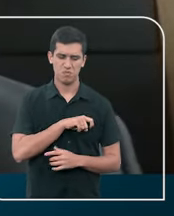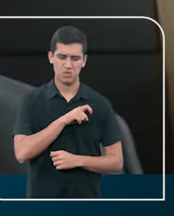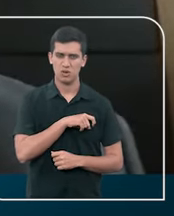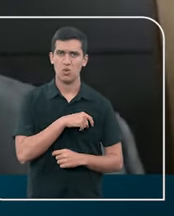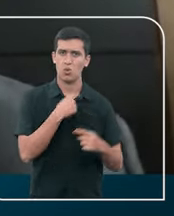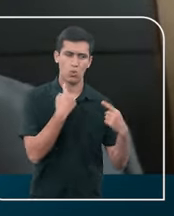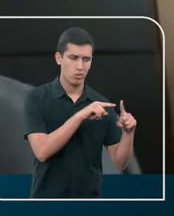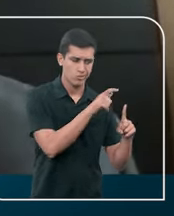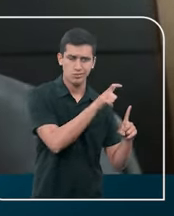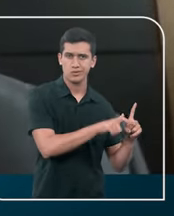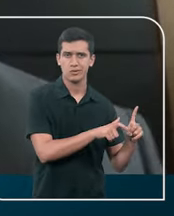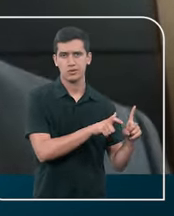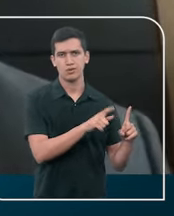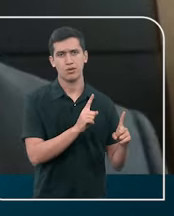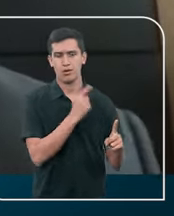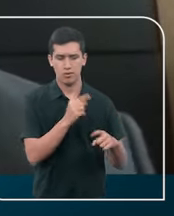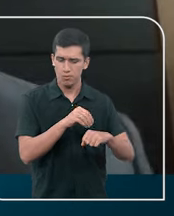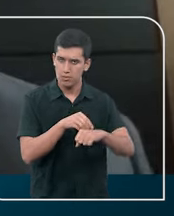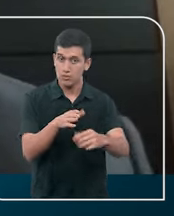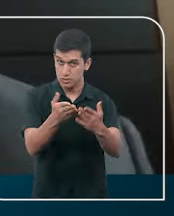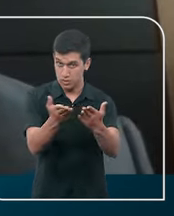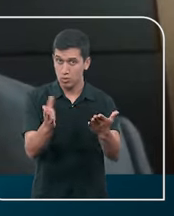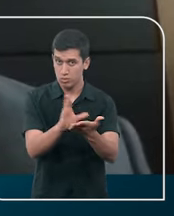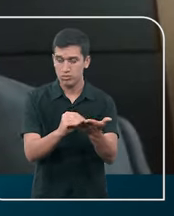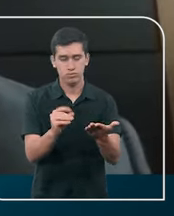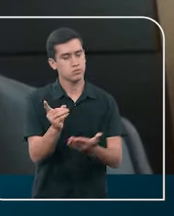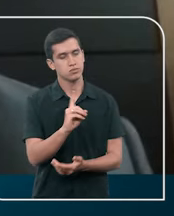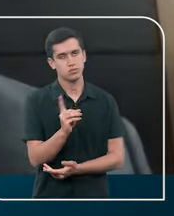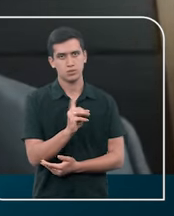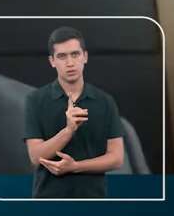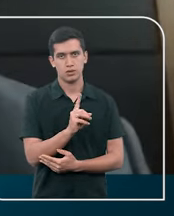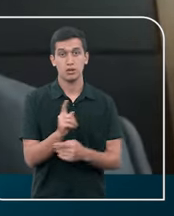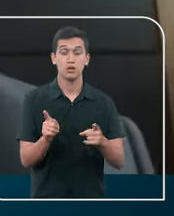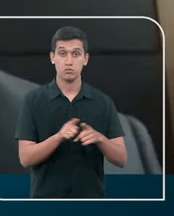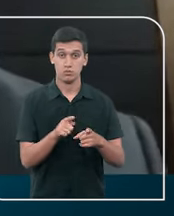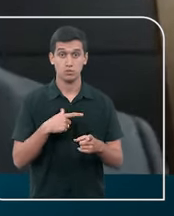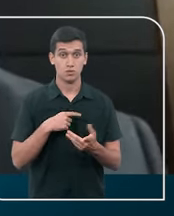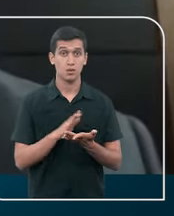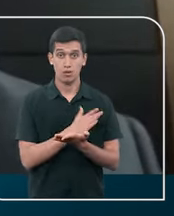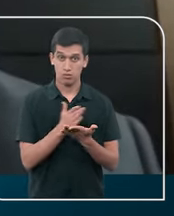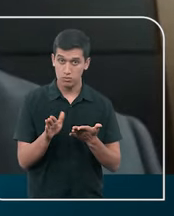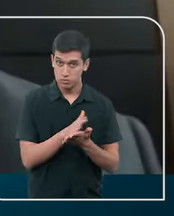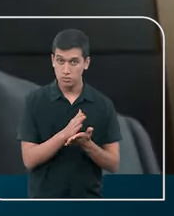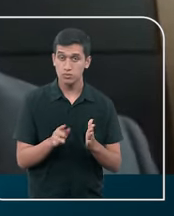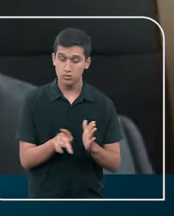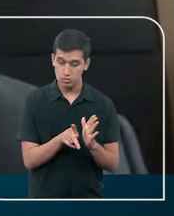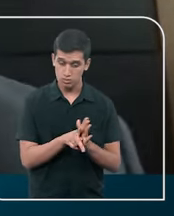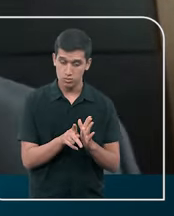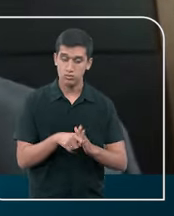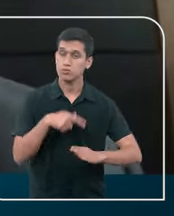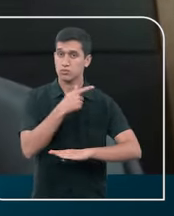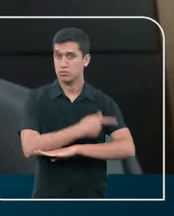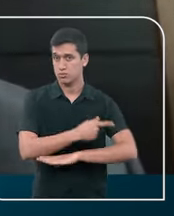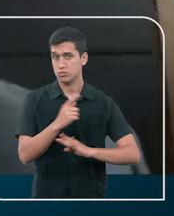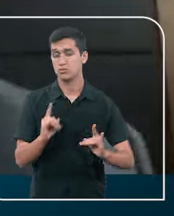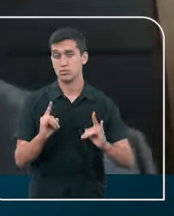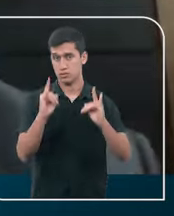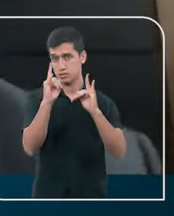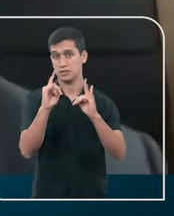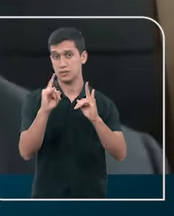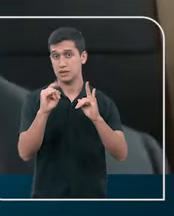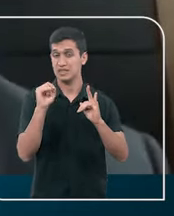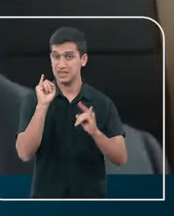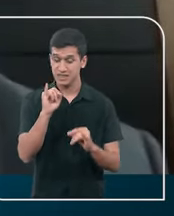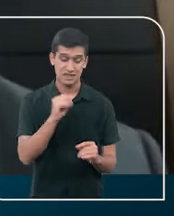recomendamos existem sim e maneiras judiciais para você cobrar a cota condominal e sear de impensa crônica existe alternativa da